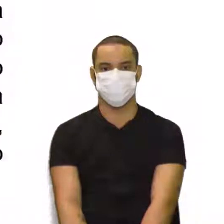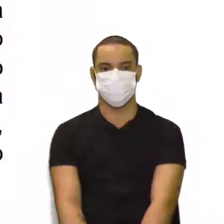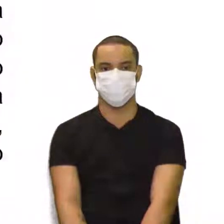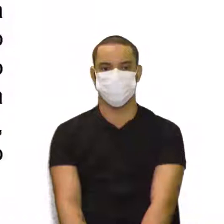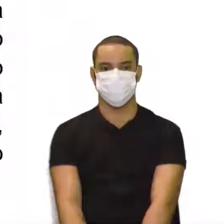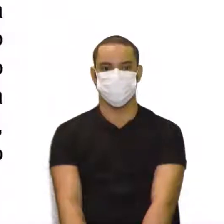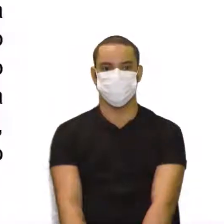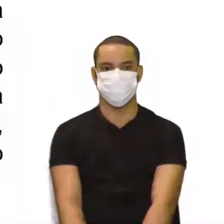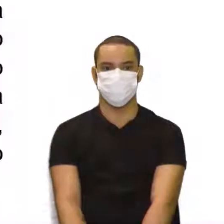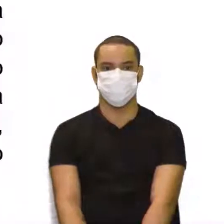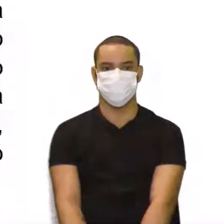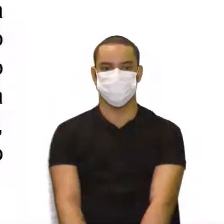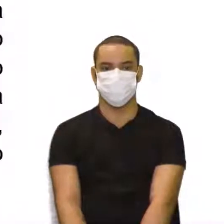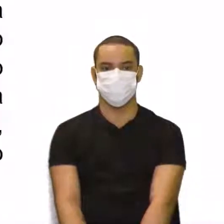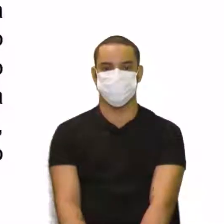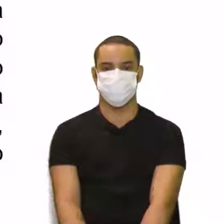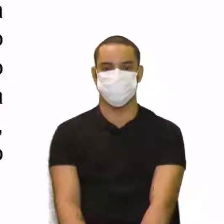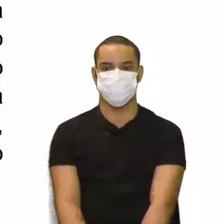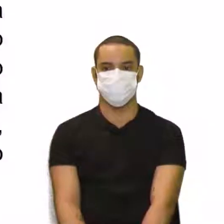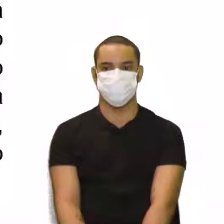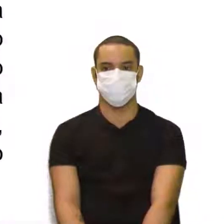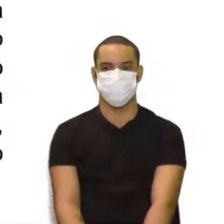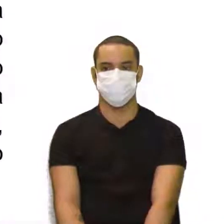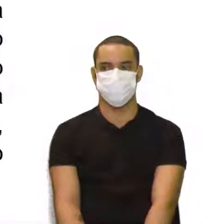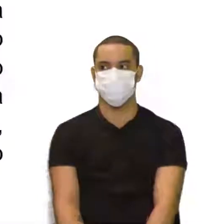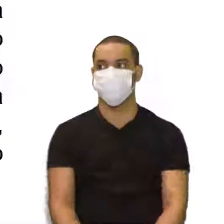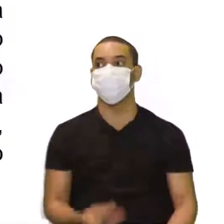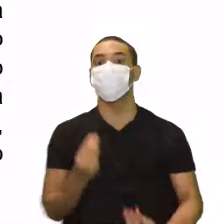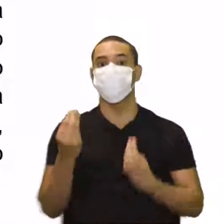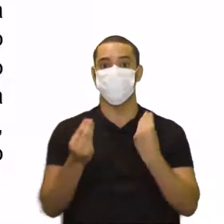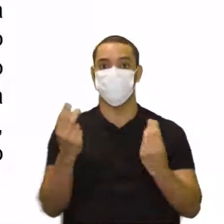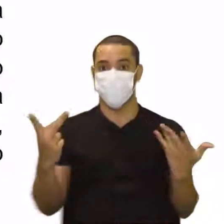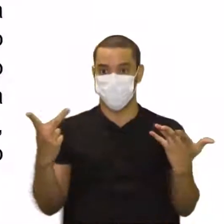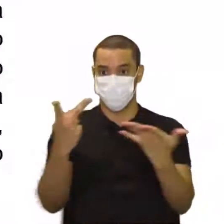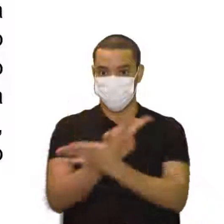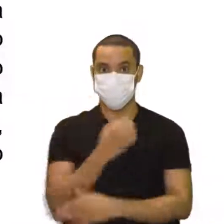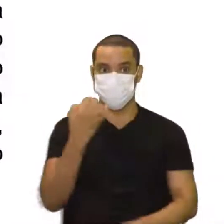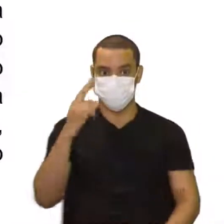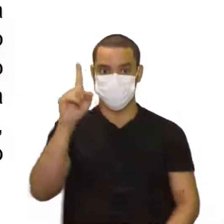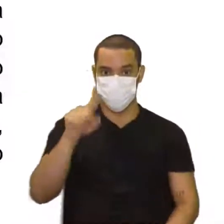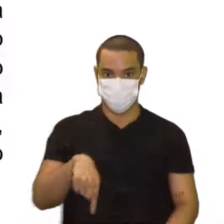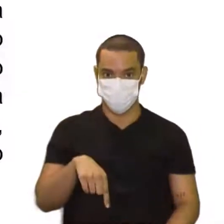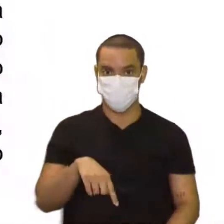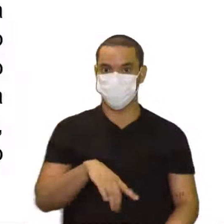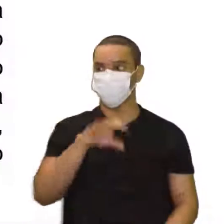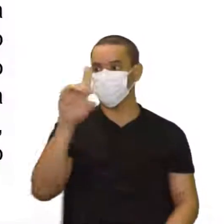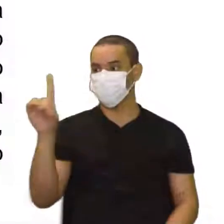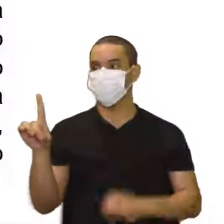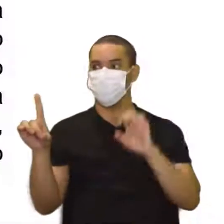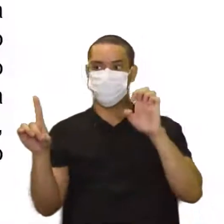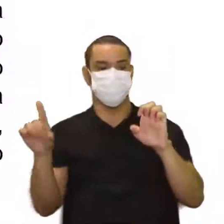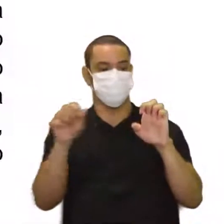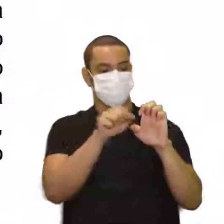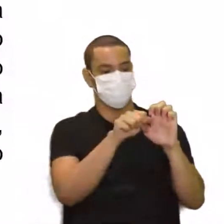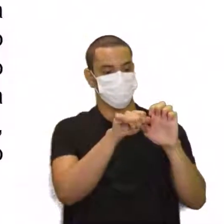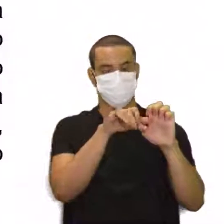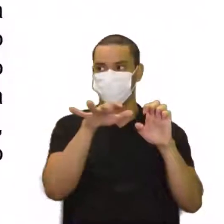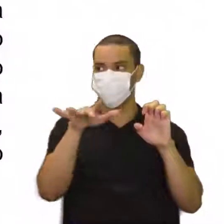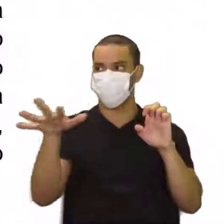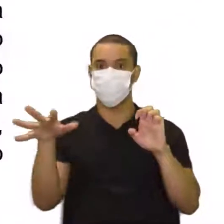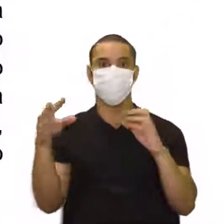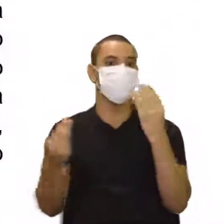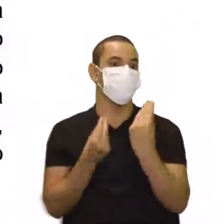está daquele lado lá, eu posso falar se eu estou movendo da esquerda para a direita, eu estou afastando, né? Então, se eu estou movendo ali da direita